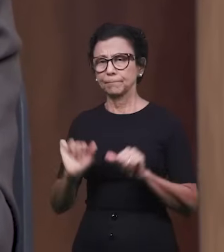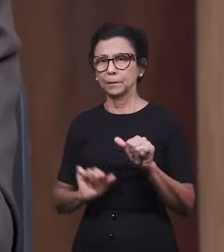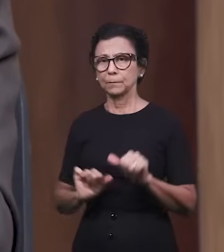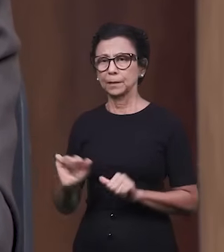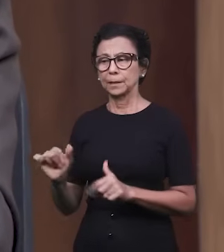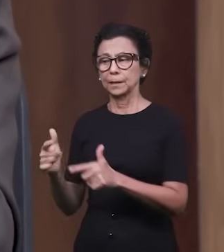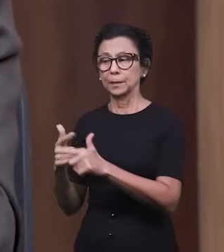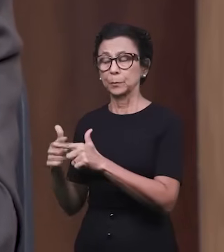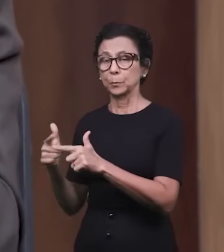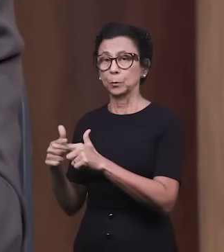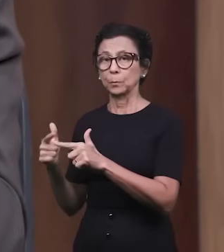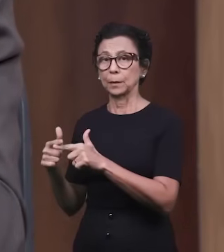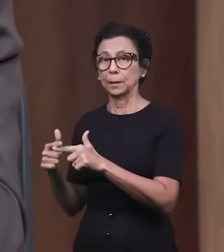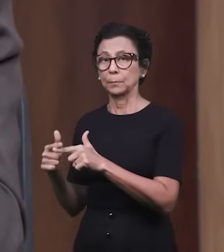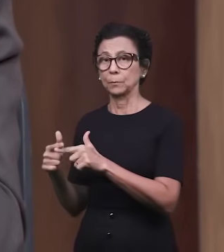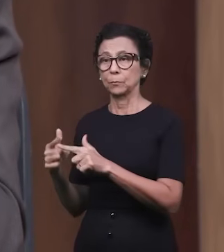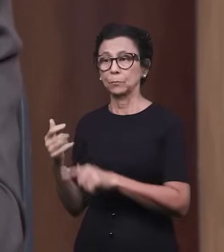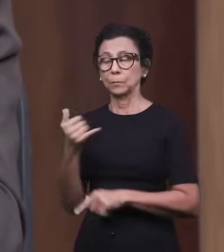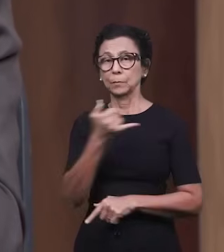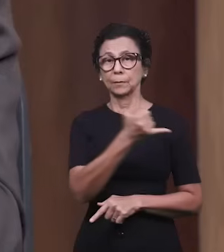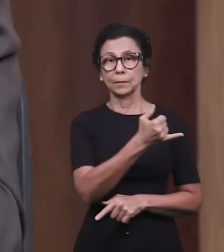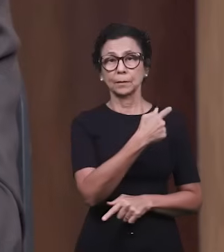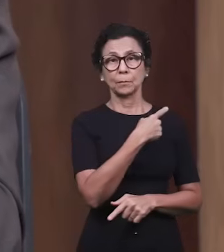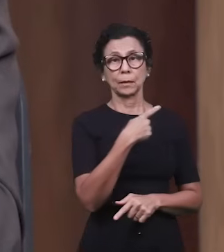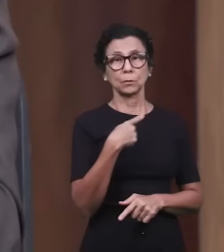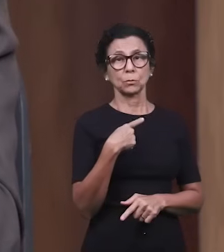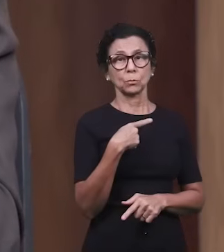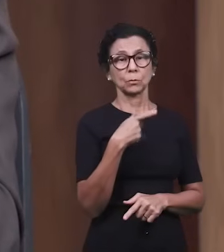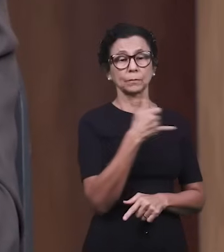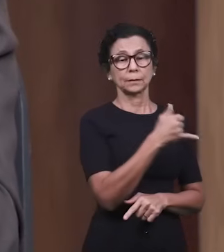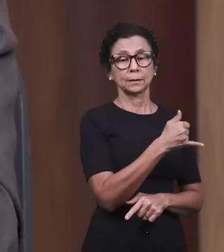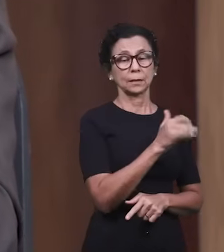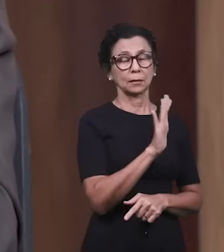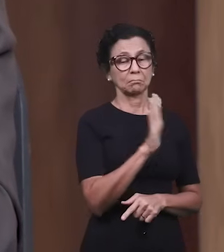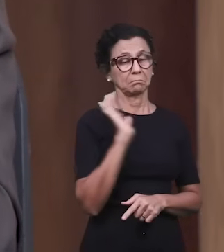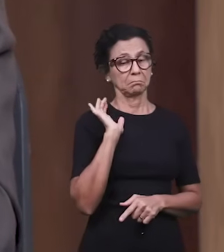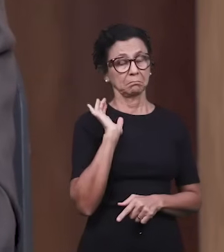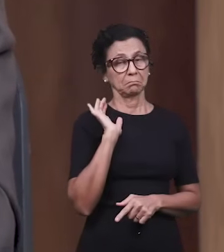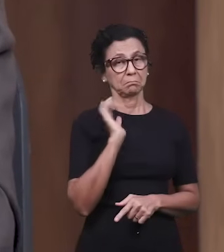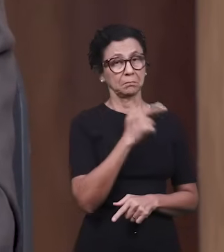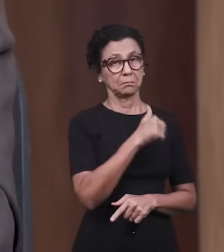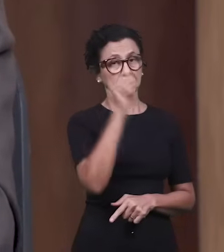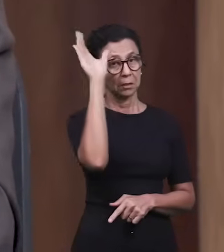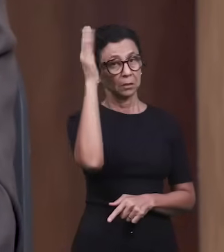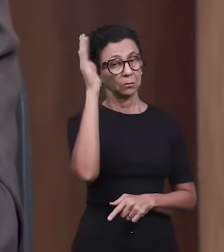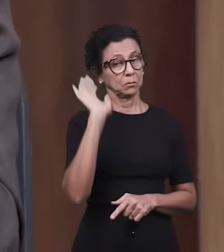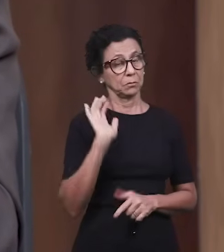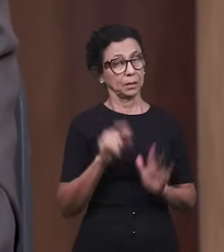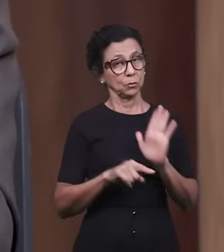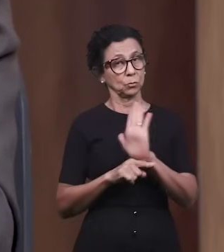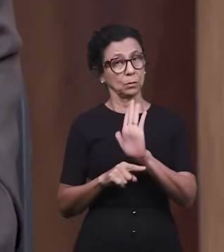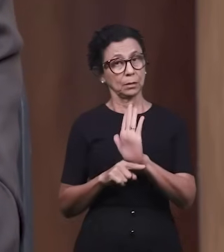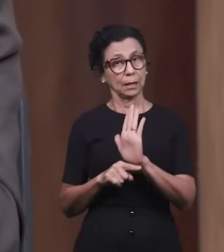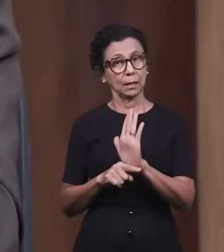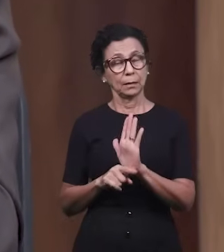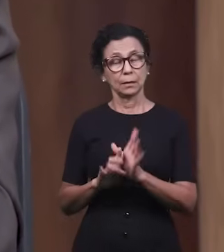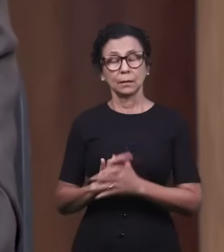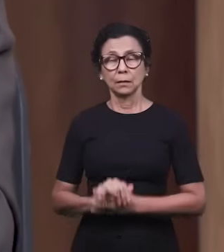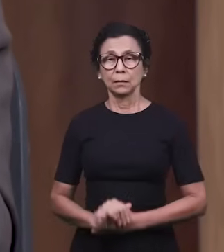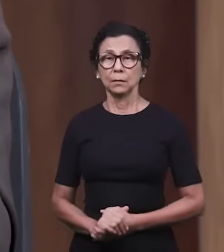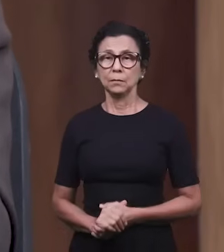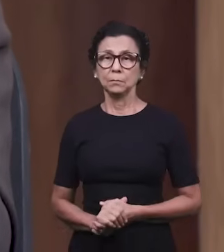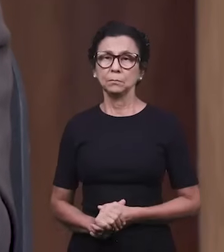transferir aquele problema para o pastor. Exatamente. Então, naturalmente, o diácono ele pode ser até